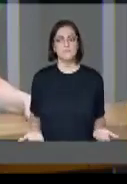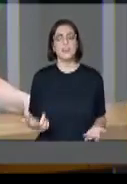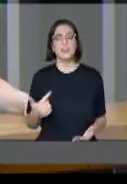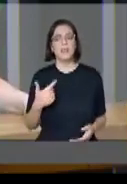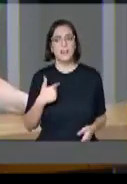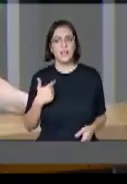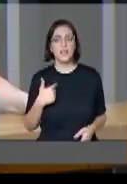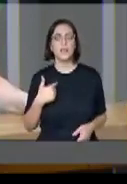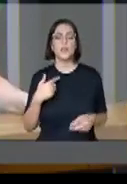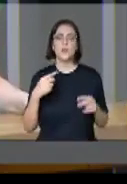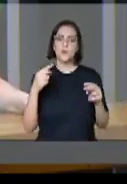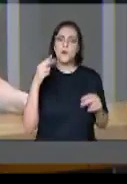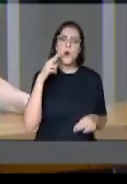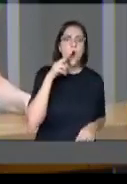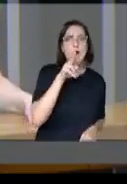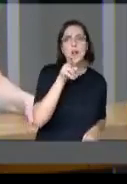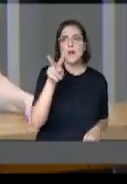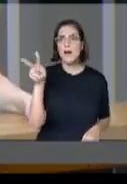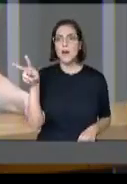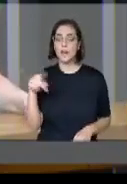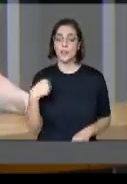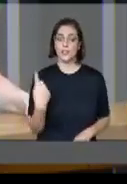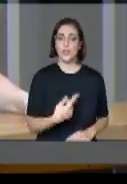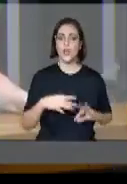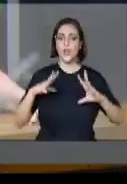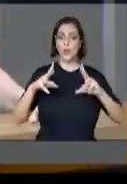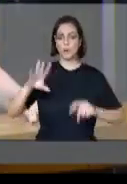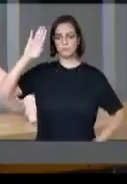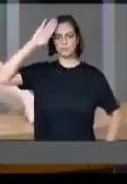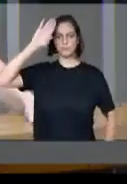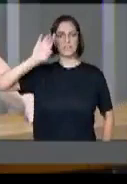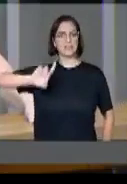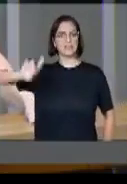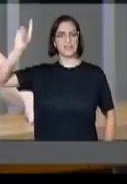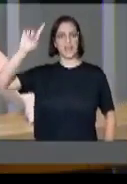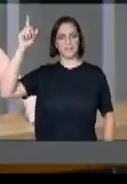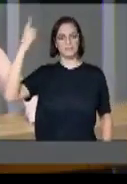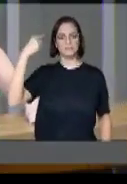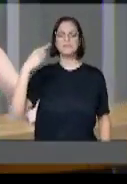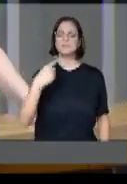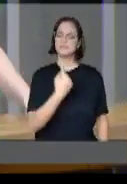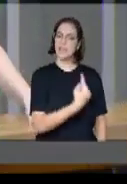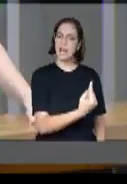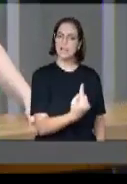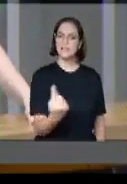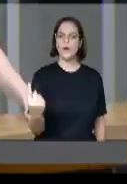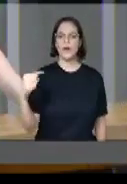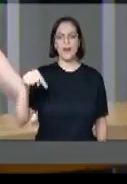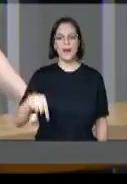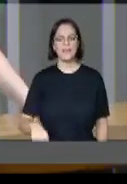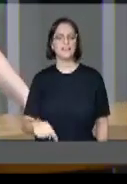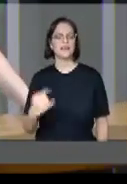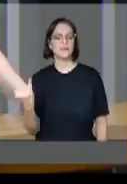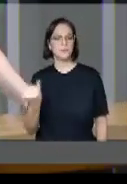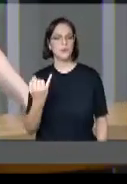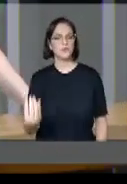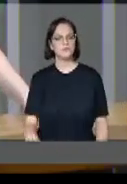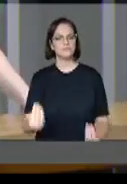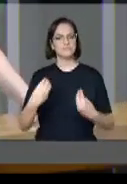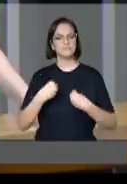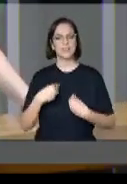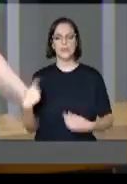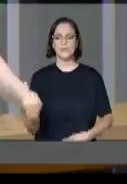cada um de vocês e dizer: somos todos soldados de Deus, e cada um de vocês aqui nessa casa deixa um pouquinho de